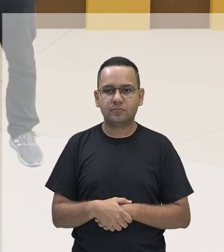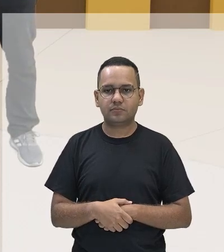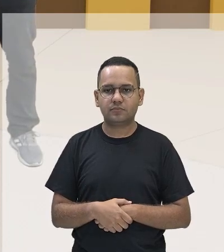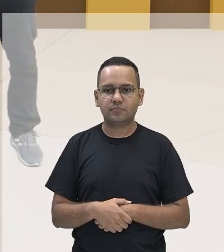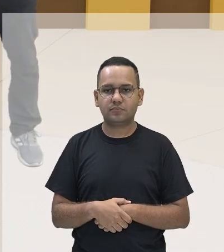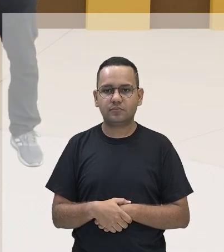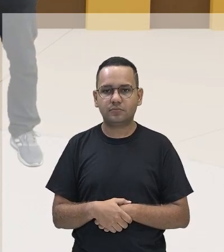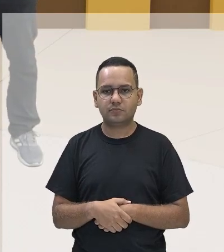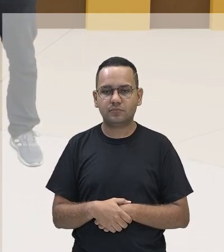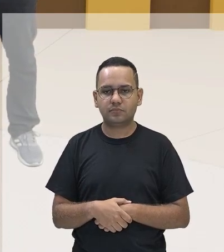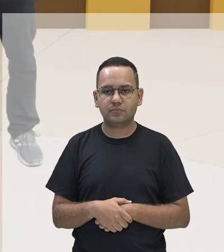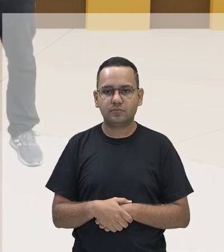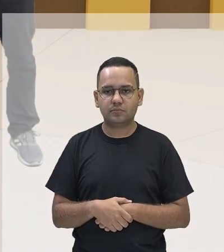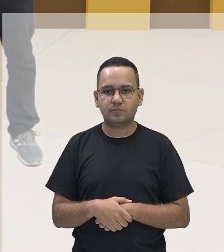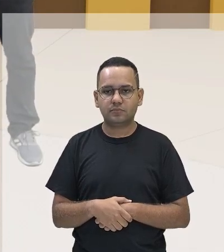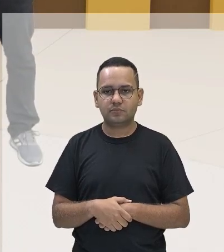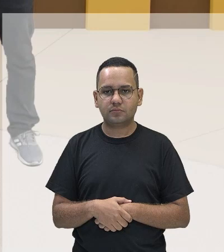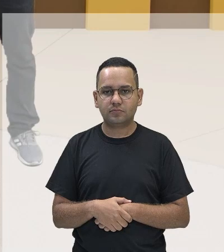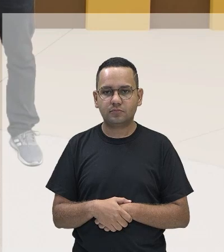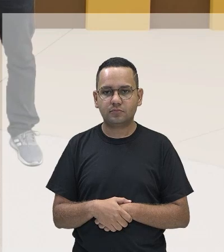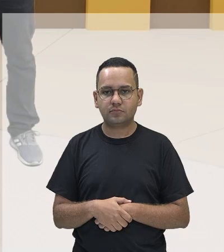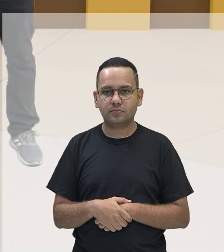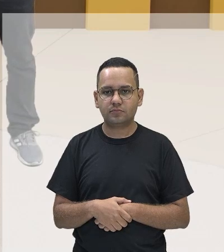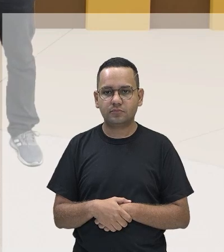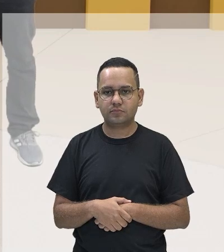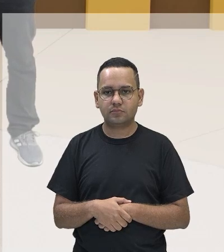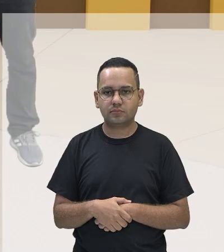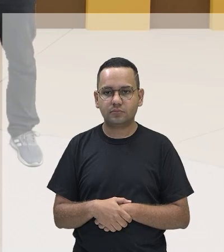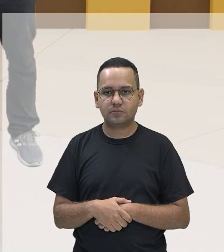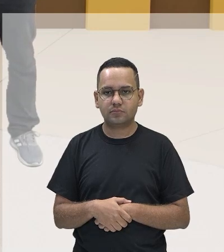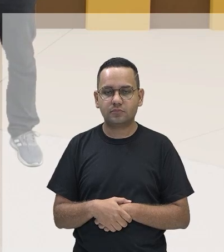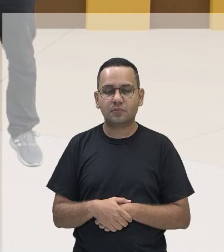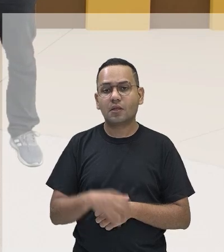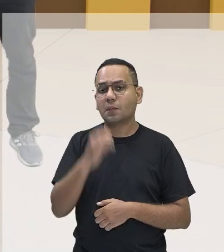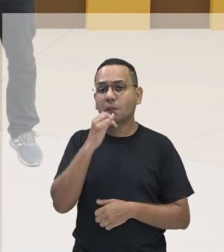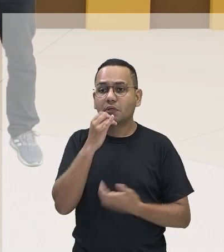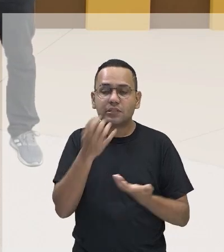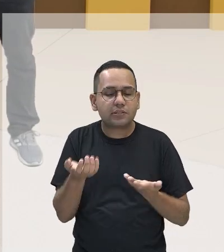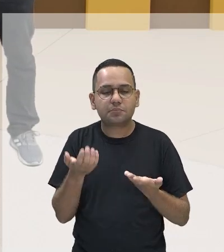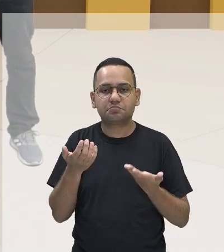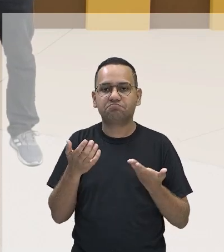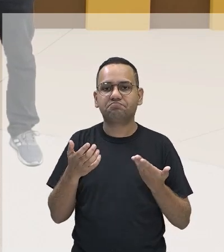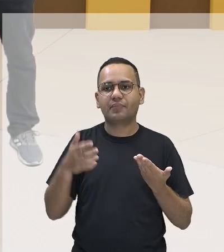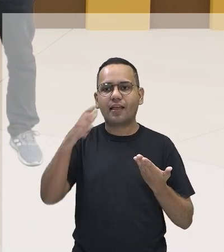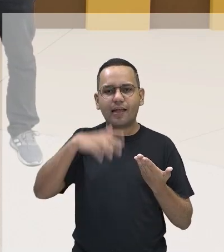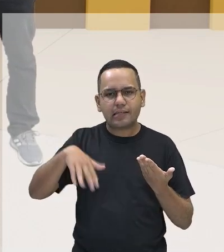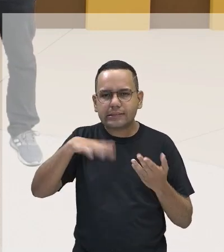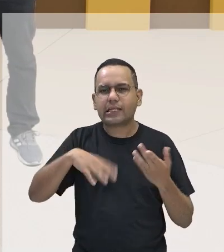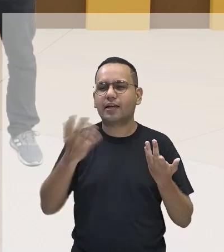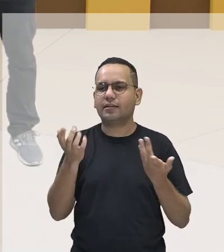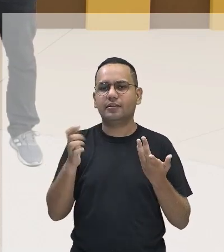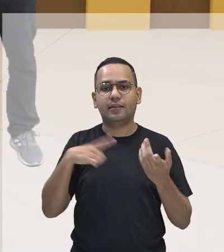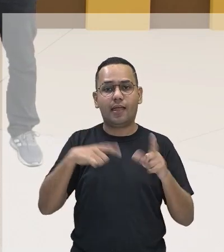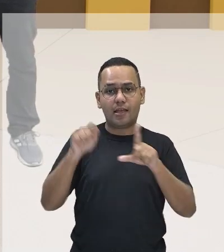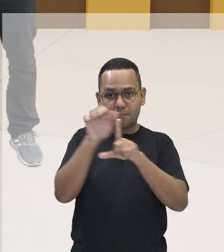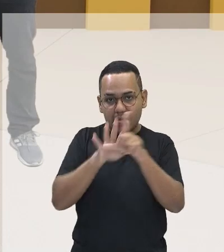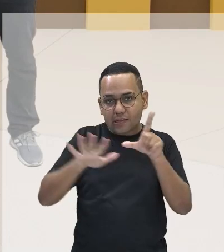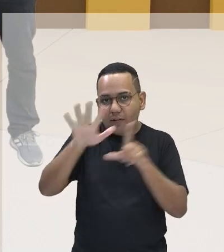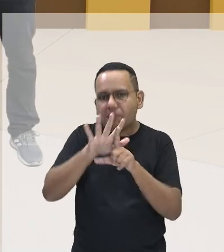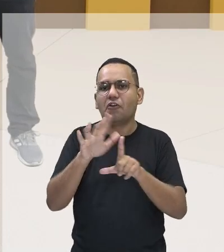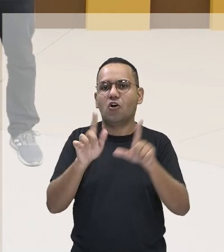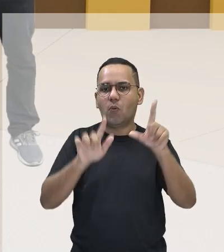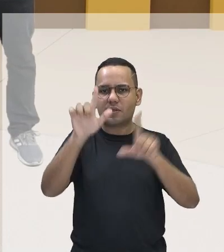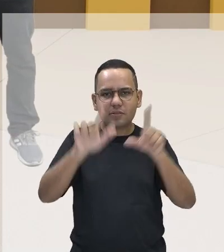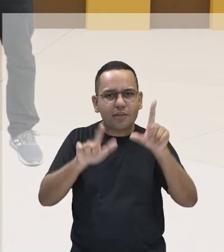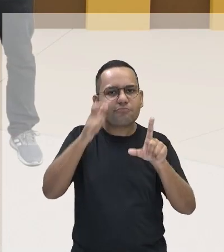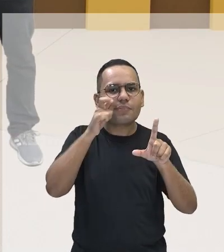assinar alguma coisa ali, um canal de streaming, por exemplo, que a gente gosta muito de assistir filme, de assistir série, né? Ou então,